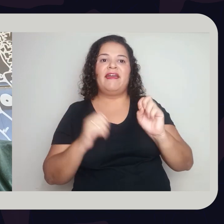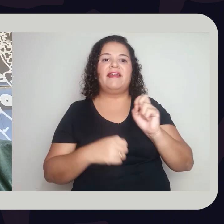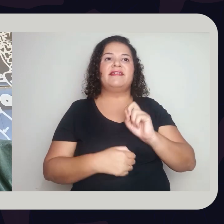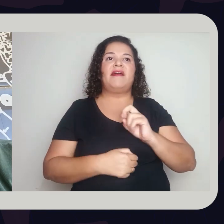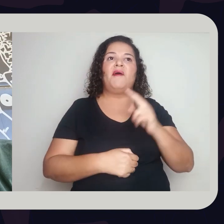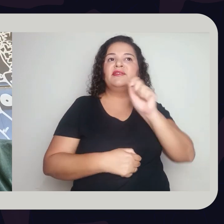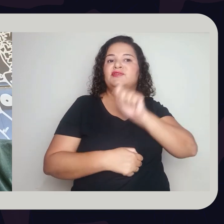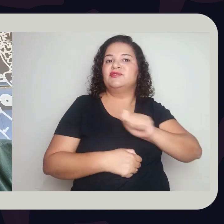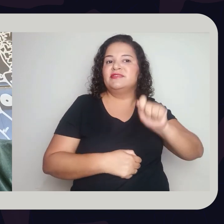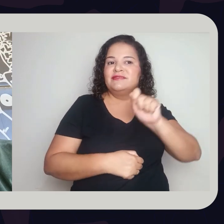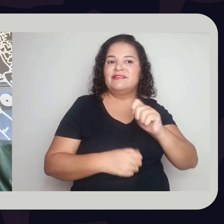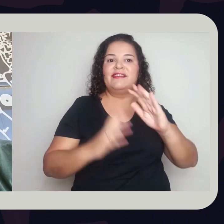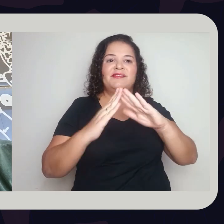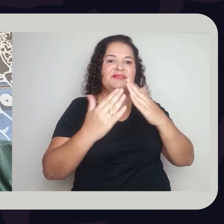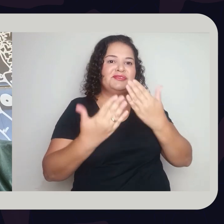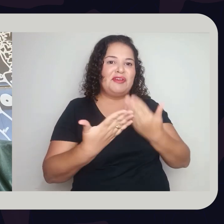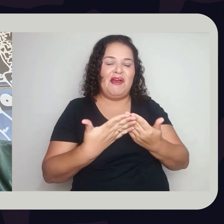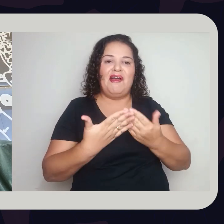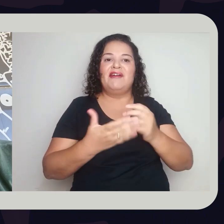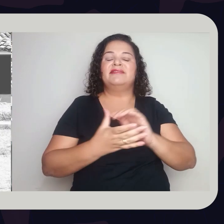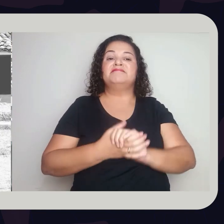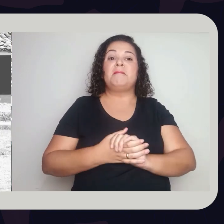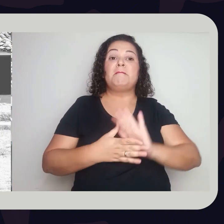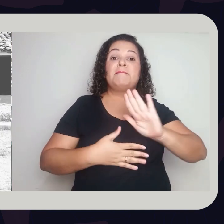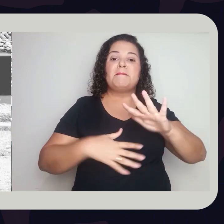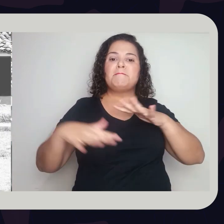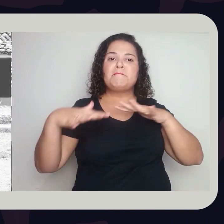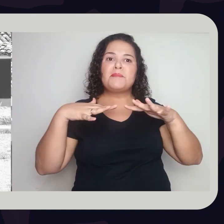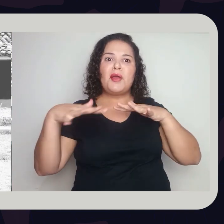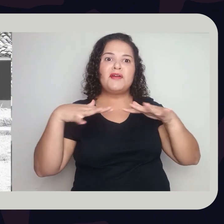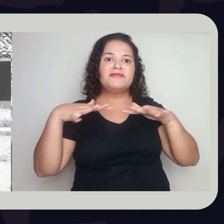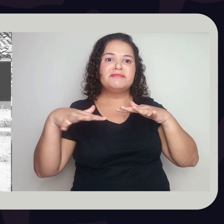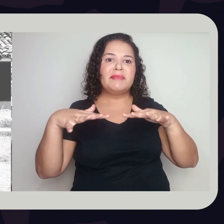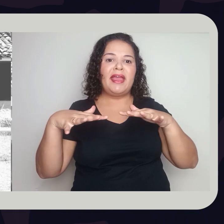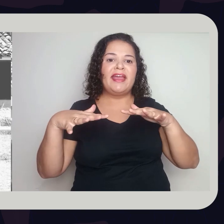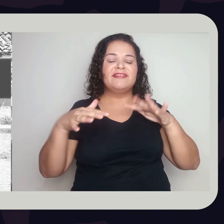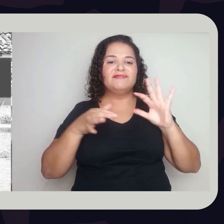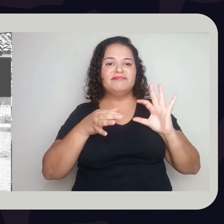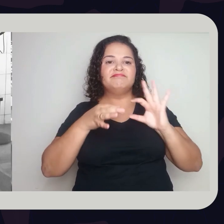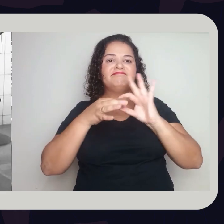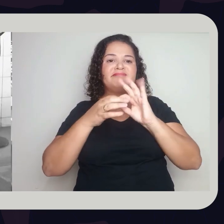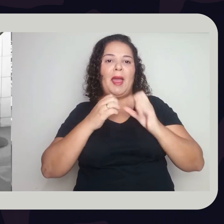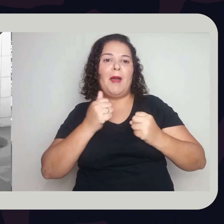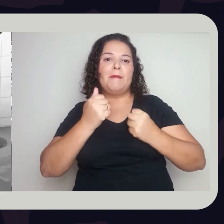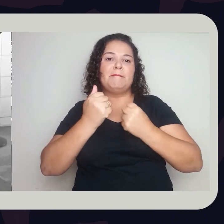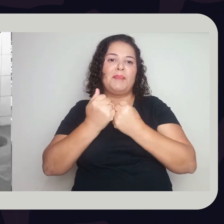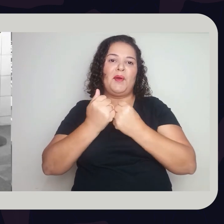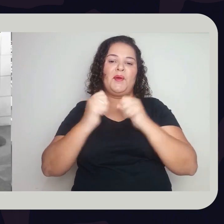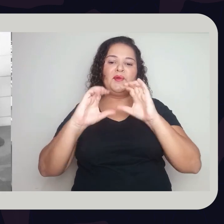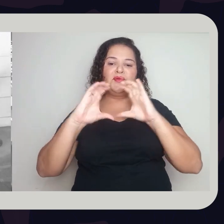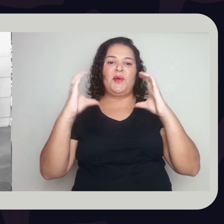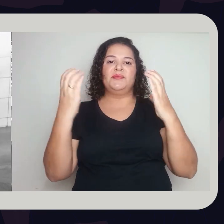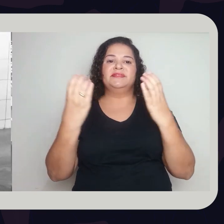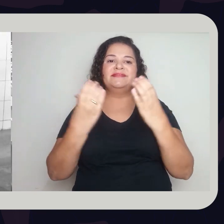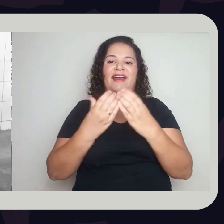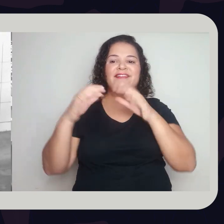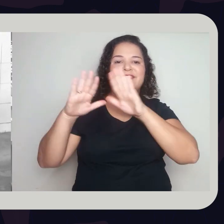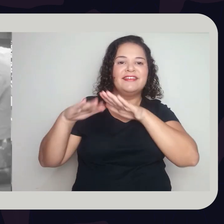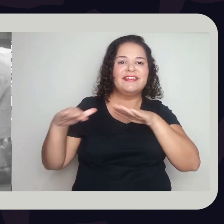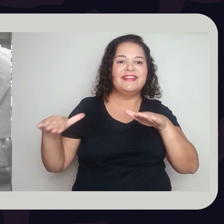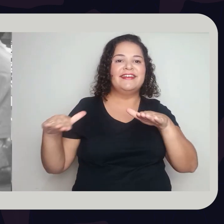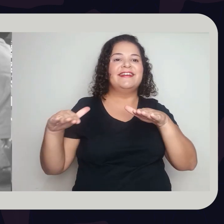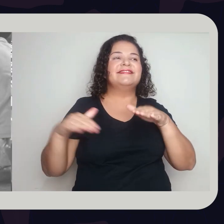associação, naquela escola, mas o movimento que a gente faz junto com a população local, colocando as crianças